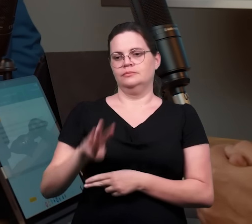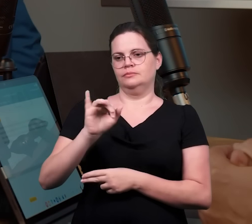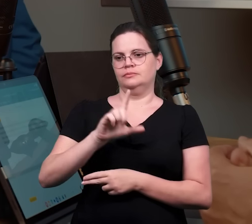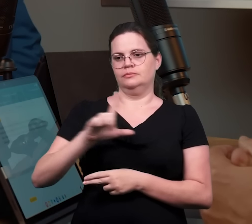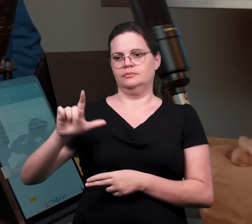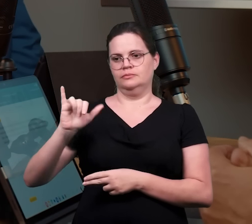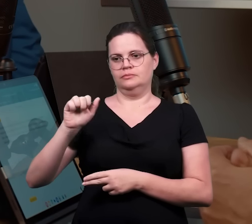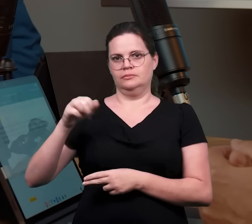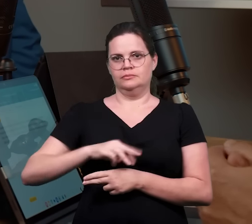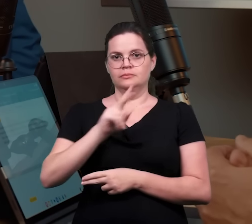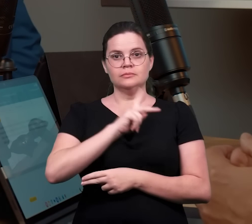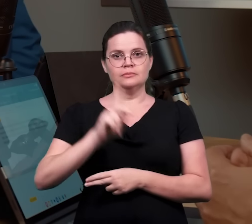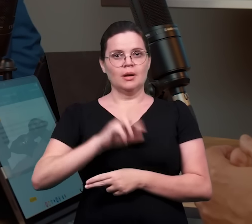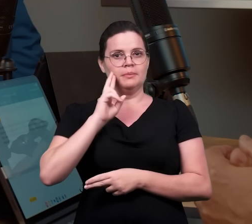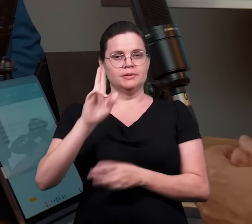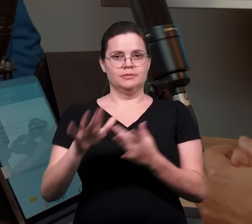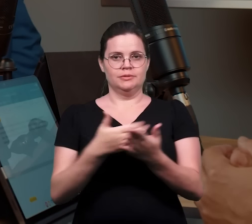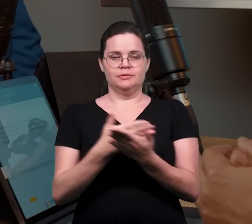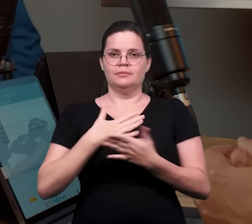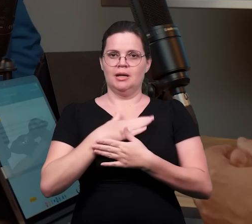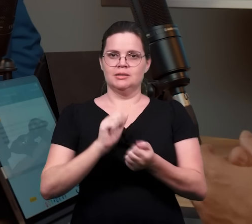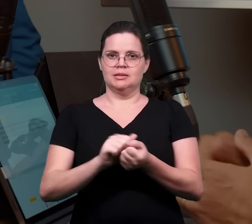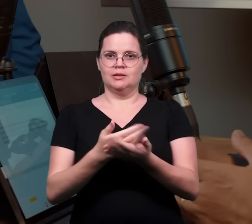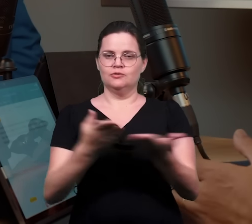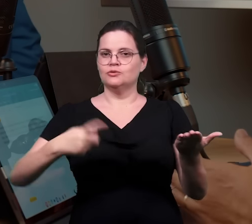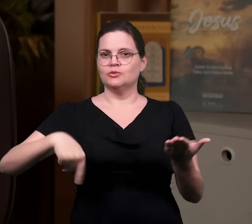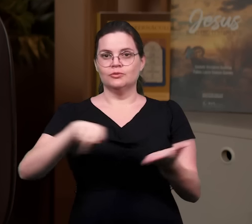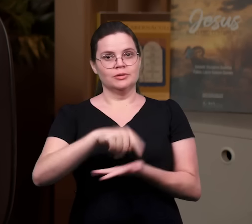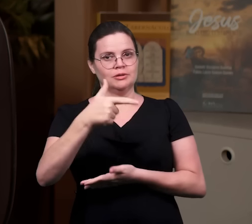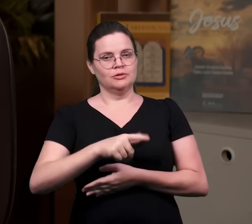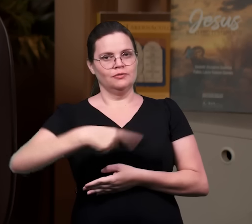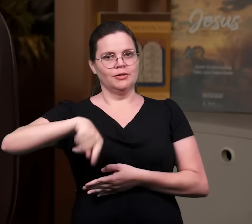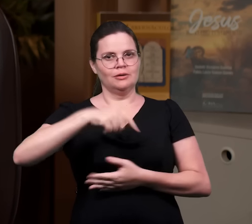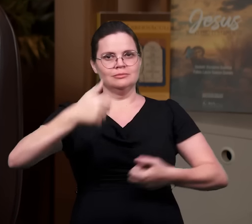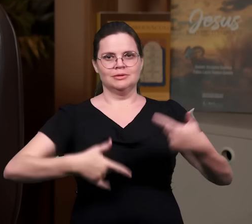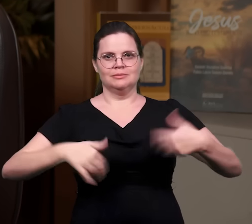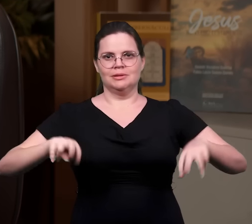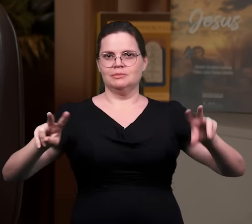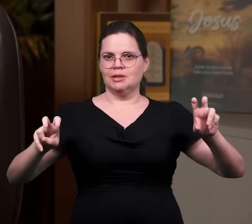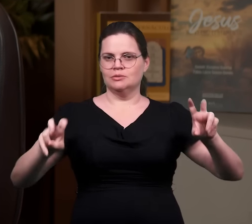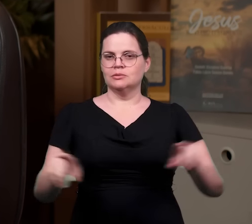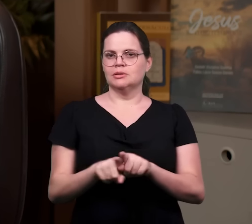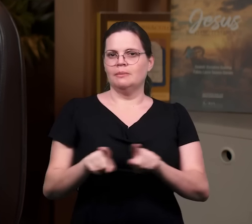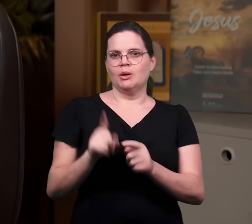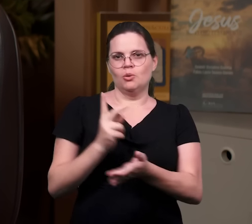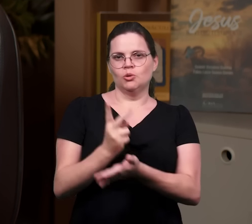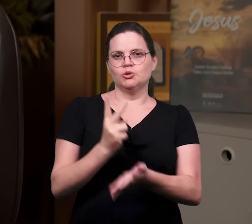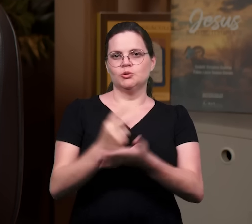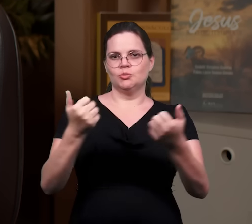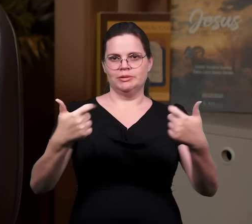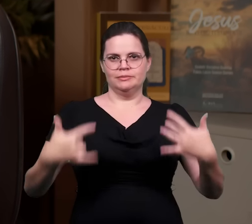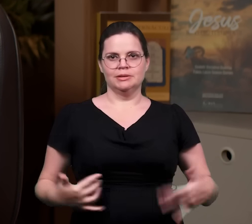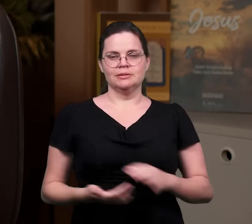do Senhor Jesus. Paz do Senhor. Paz do Senhor. É um prazer estar aqui com os companheiros novamente para nós abordarmos esse assunto, continuar abordando